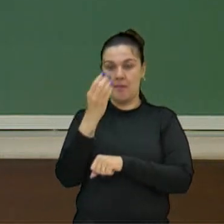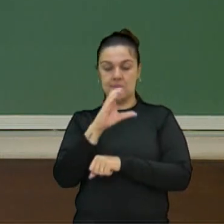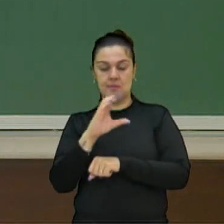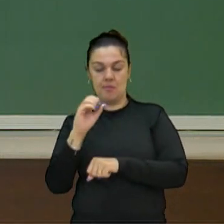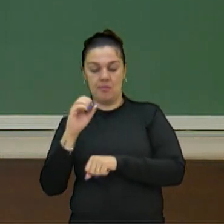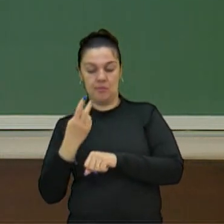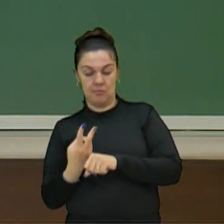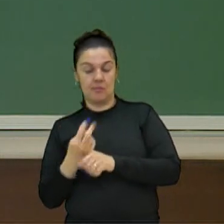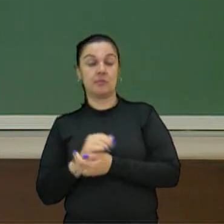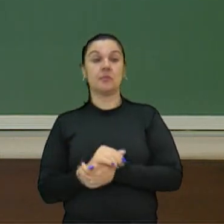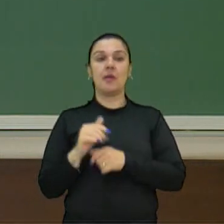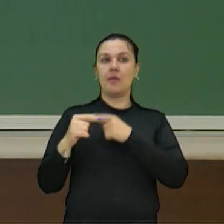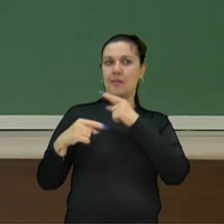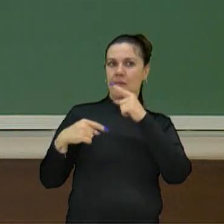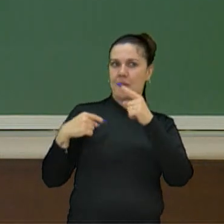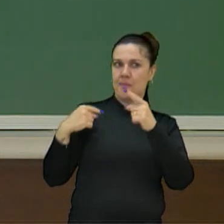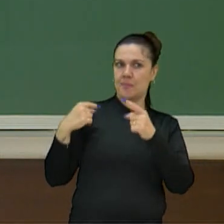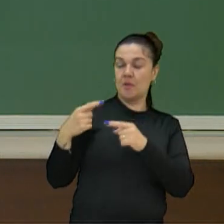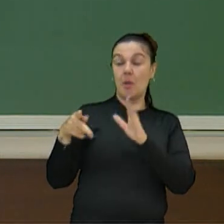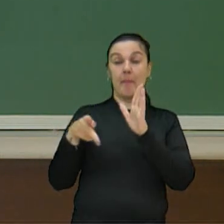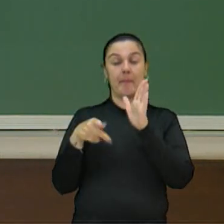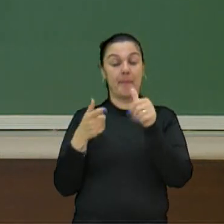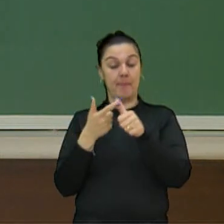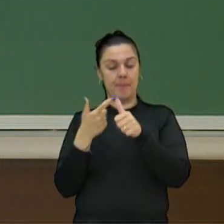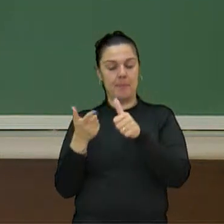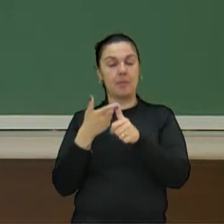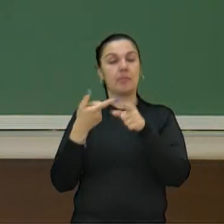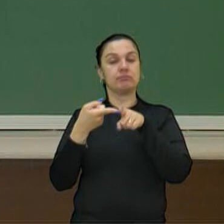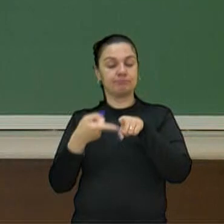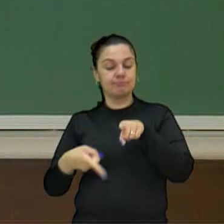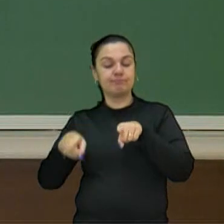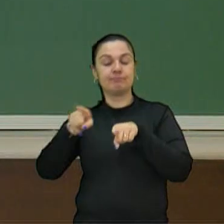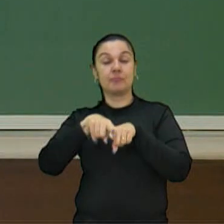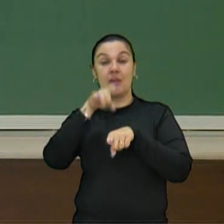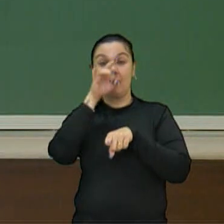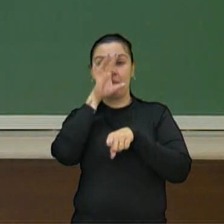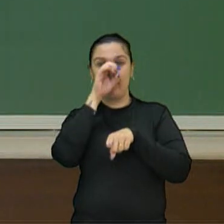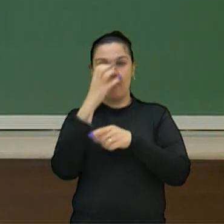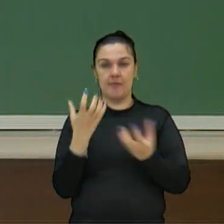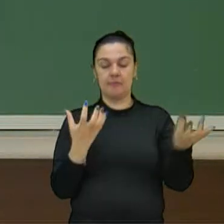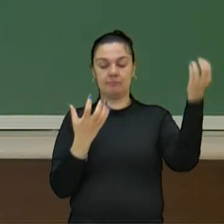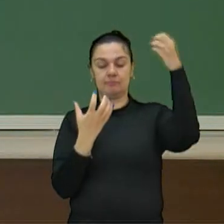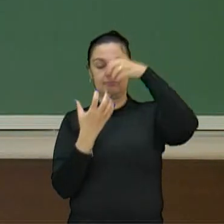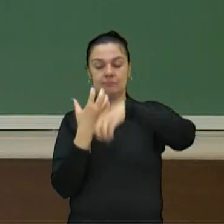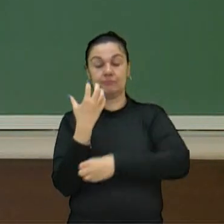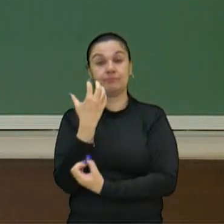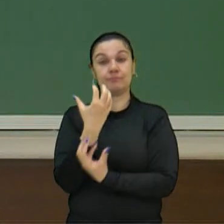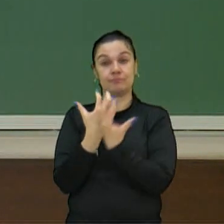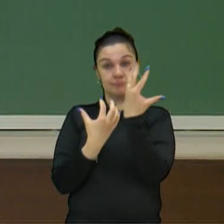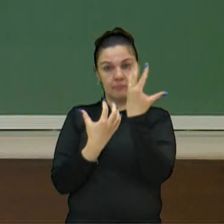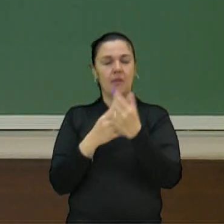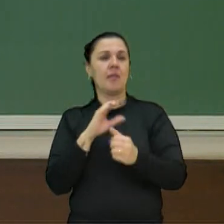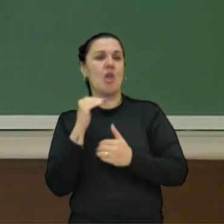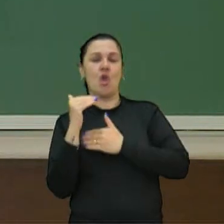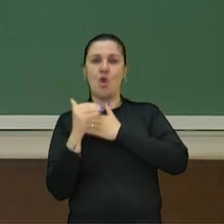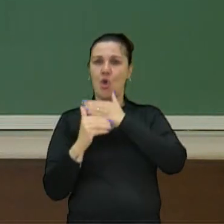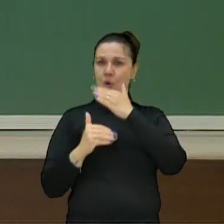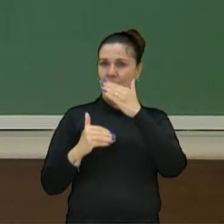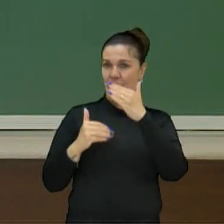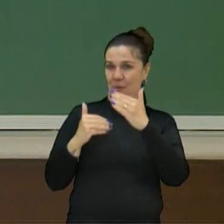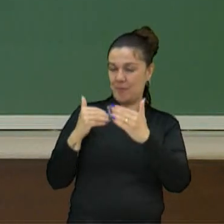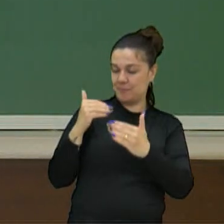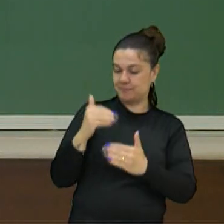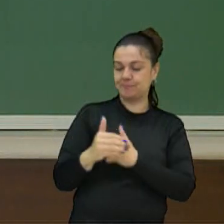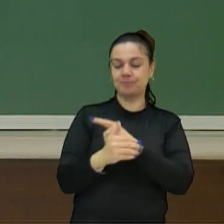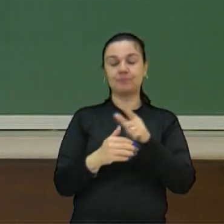atmosfera. Mais tarde, surgiram os primeiros seres que faziam fotossíntese, certo? Com o surgimento da fotossíntese, a gente